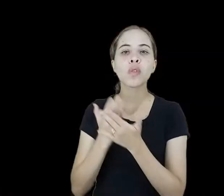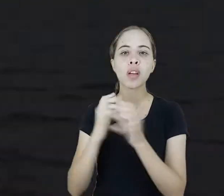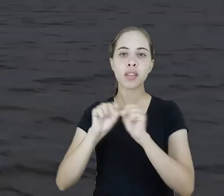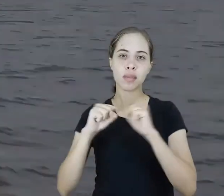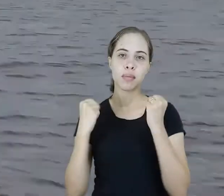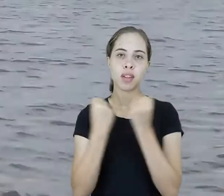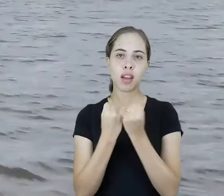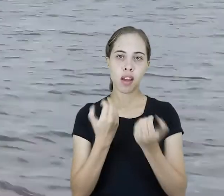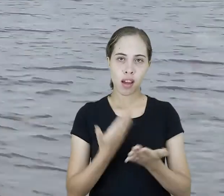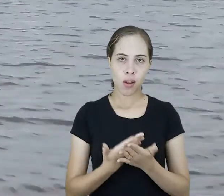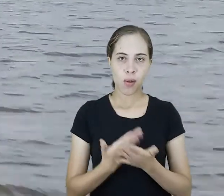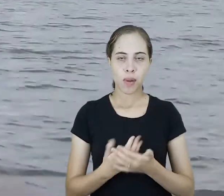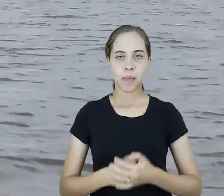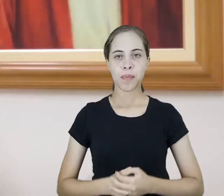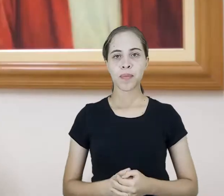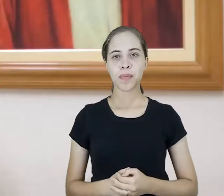seminário.